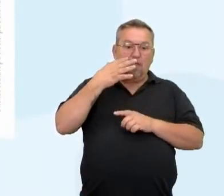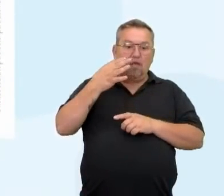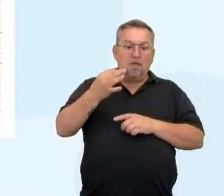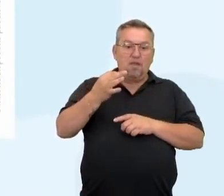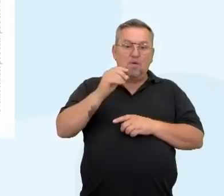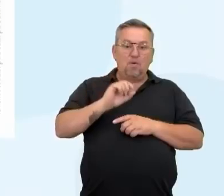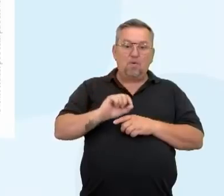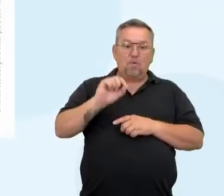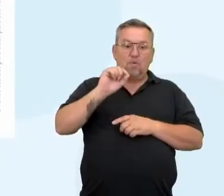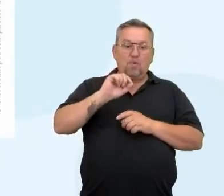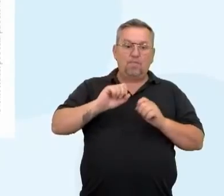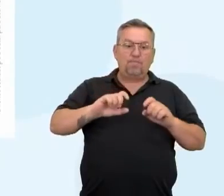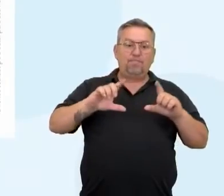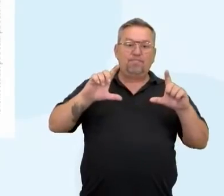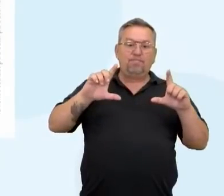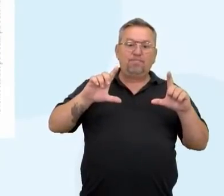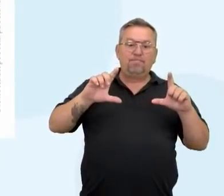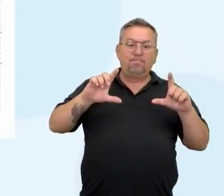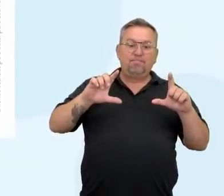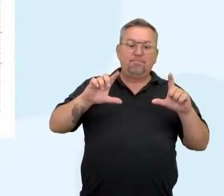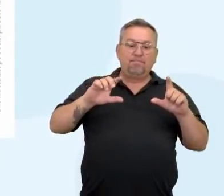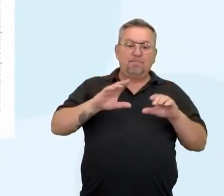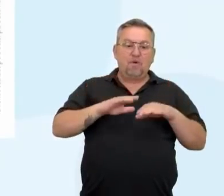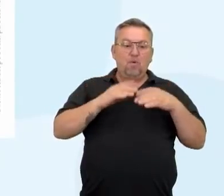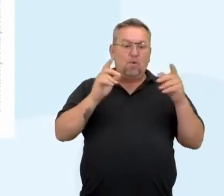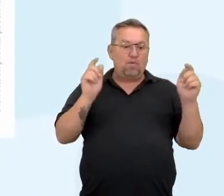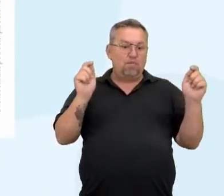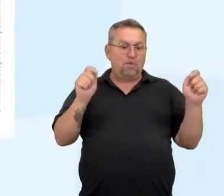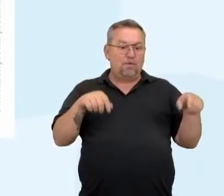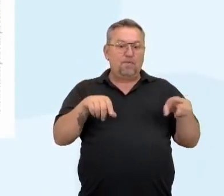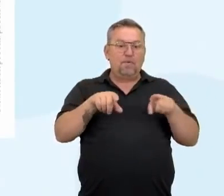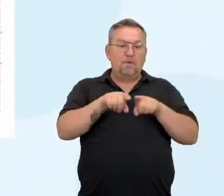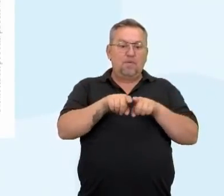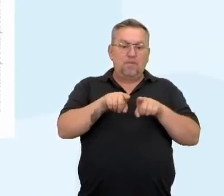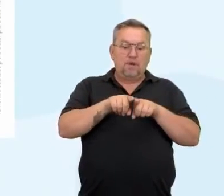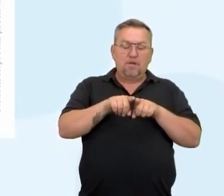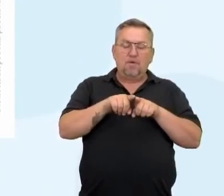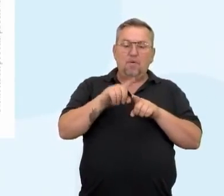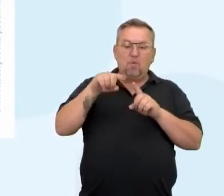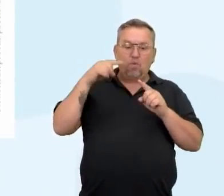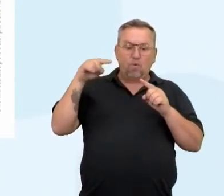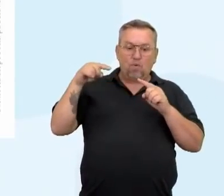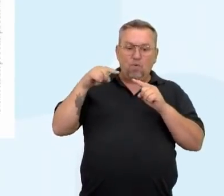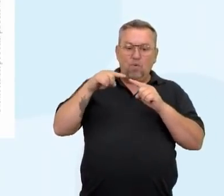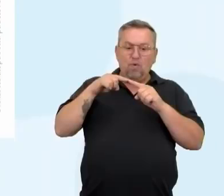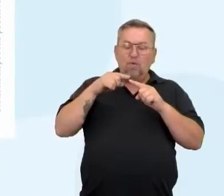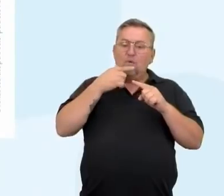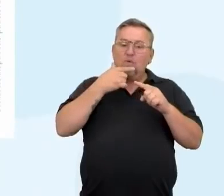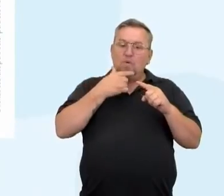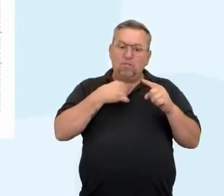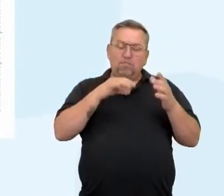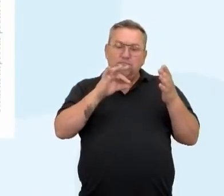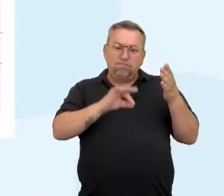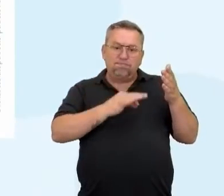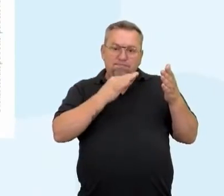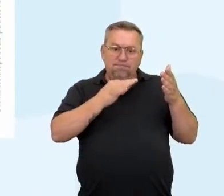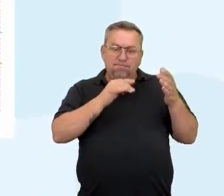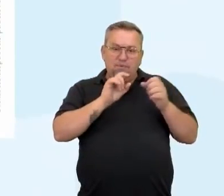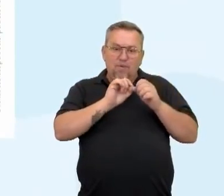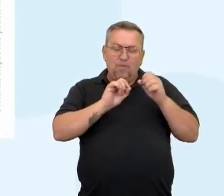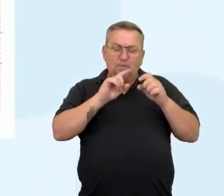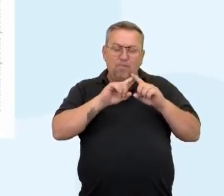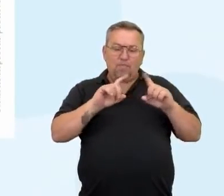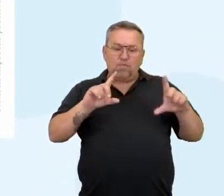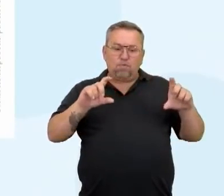a respeito dessa imagem e qual foi a possível ou a intenção do autor ou do artista ao criar